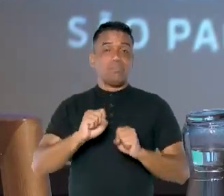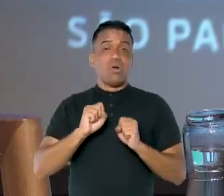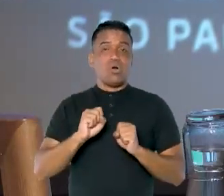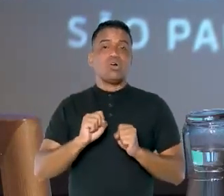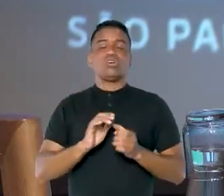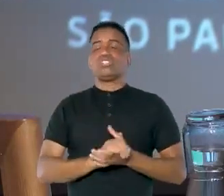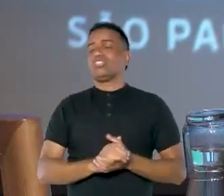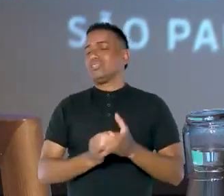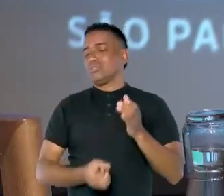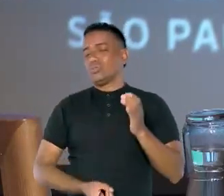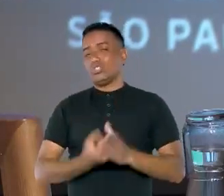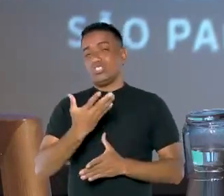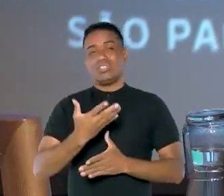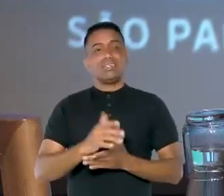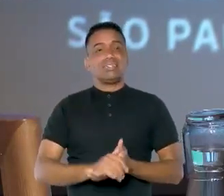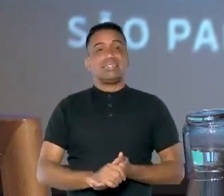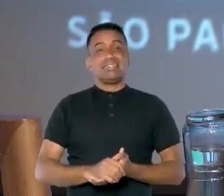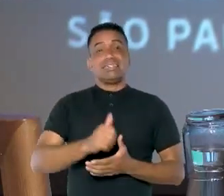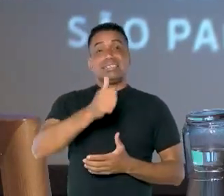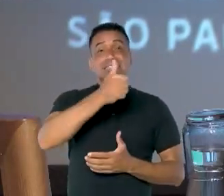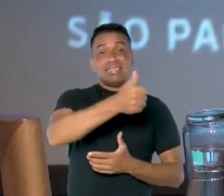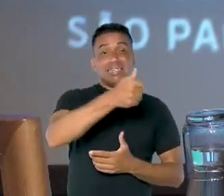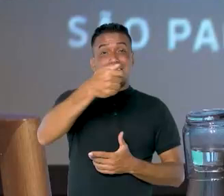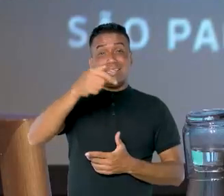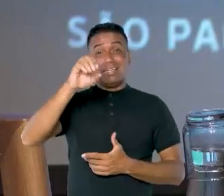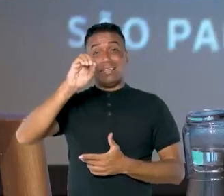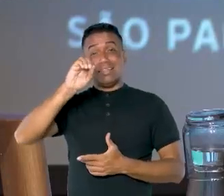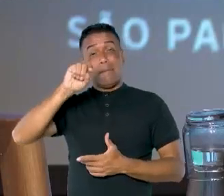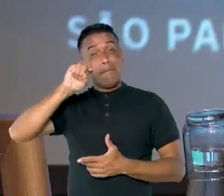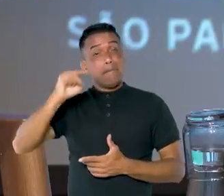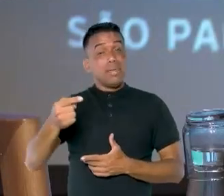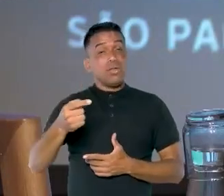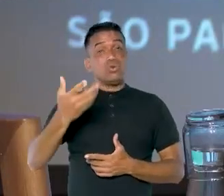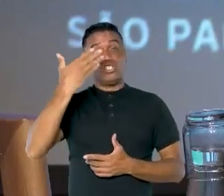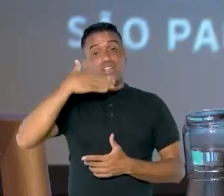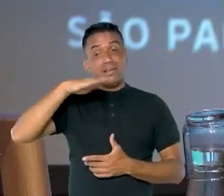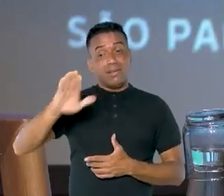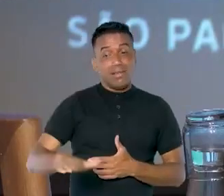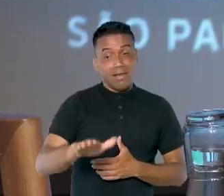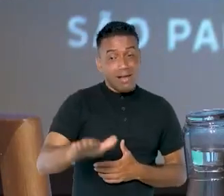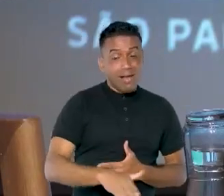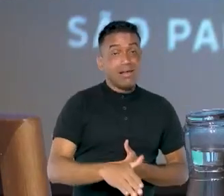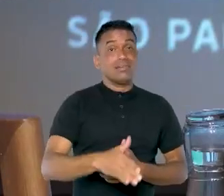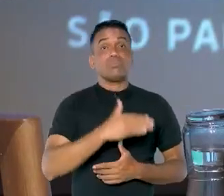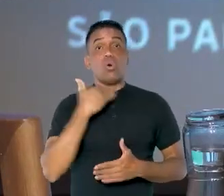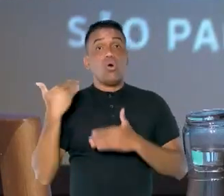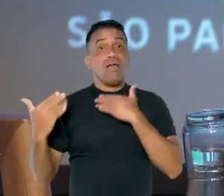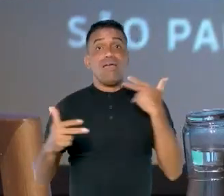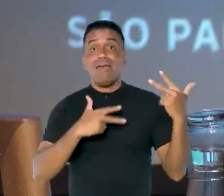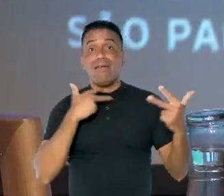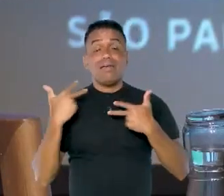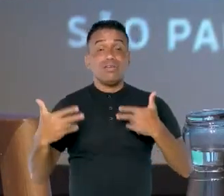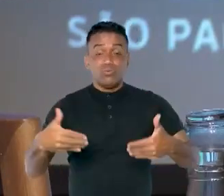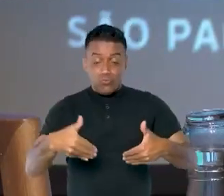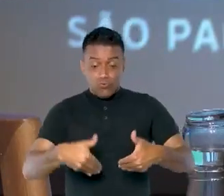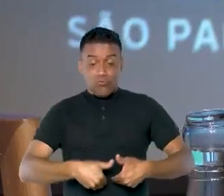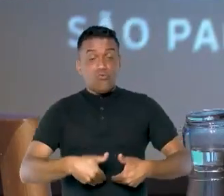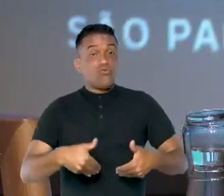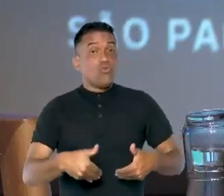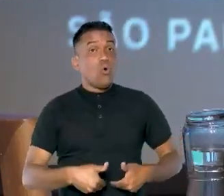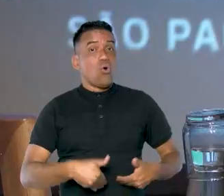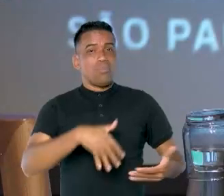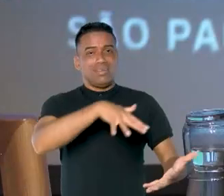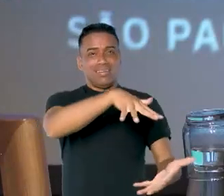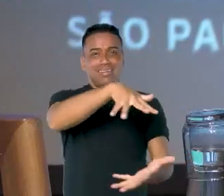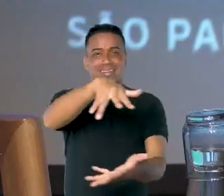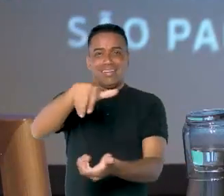mil crianças por ano de fome. E 170 mil crianças morrendo por ano de fome